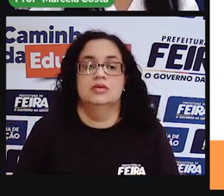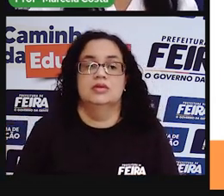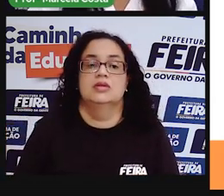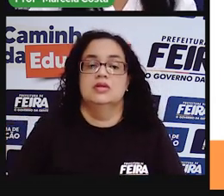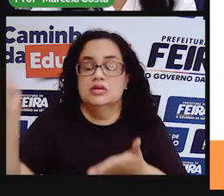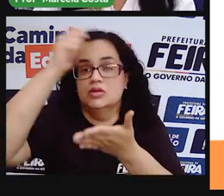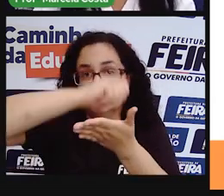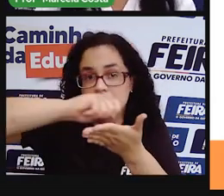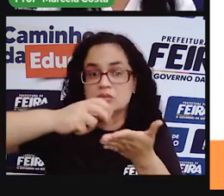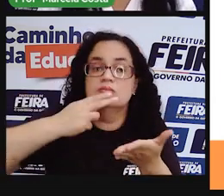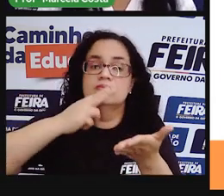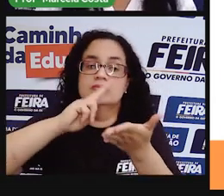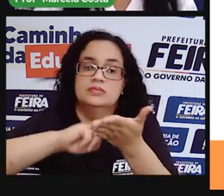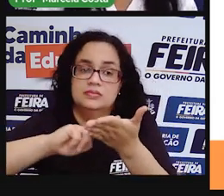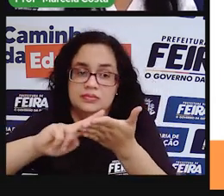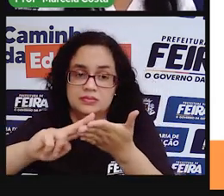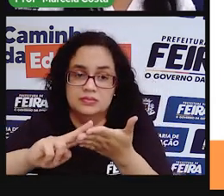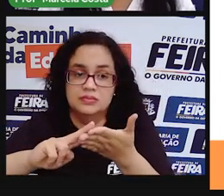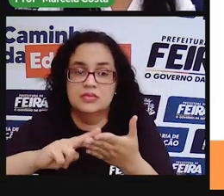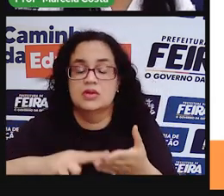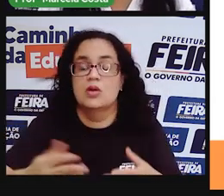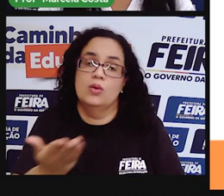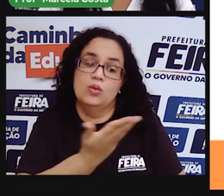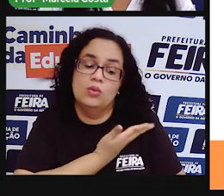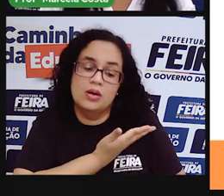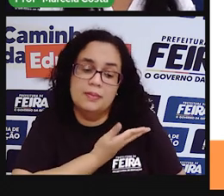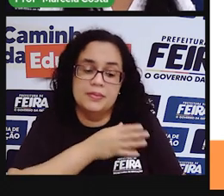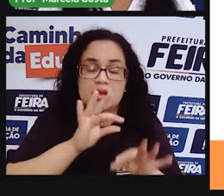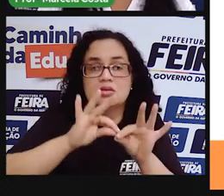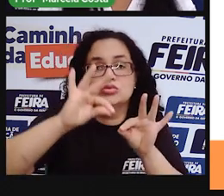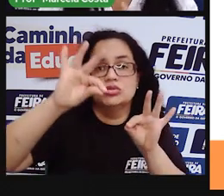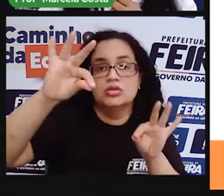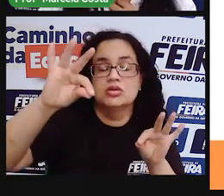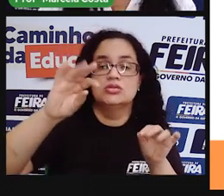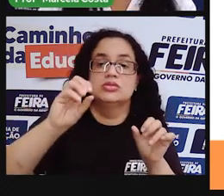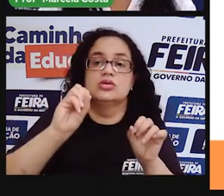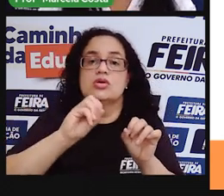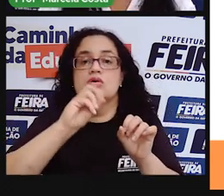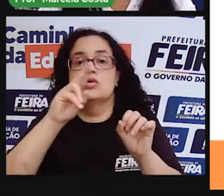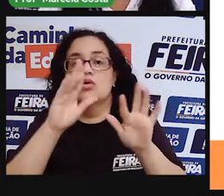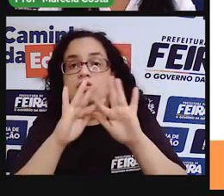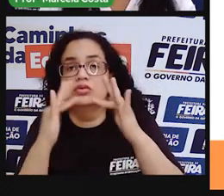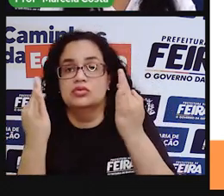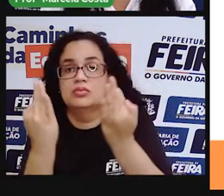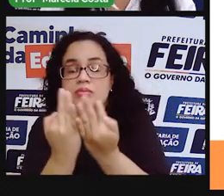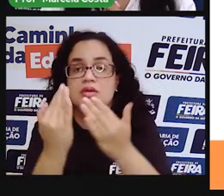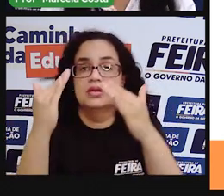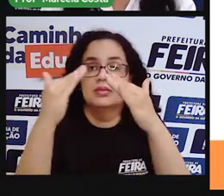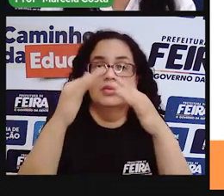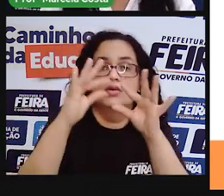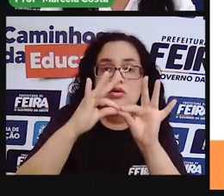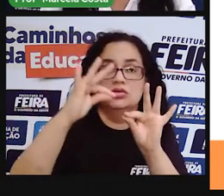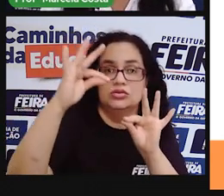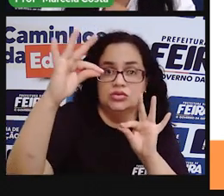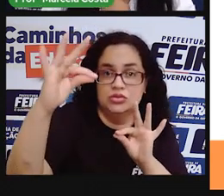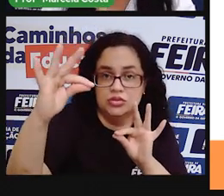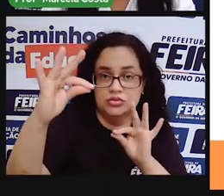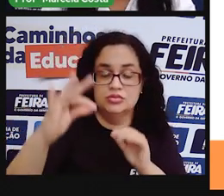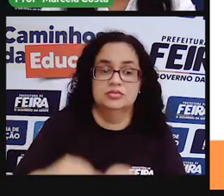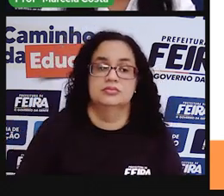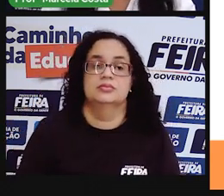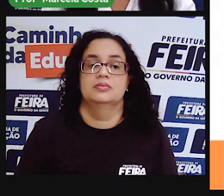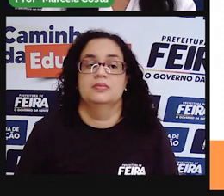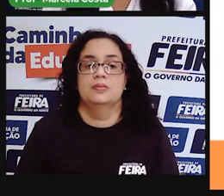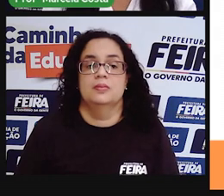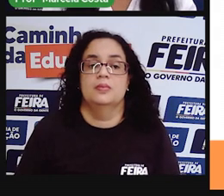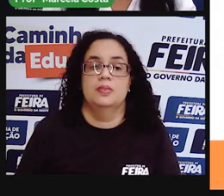escrever para algum amigo que está distante, algum familiar. E aí você, nesse momento da escrita, você precisa